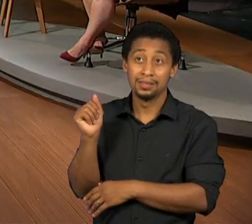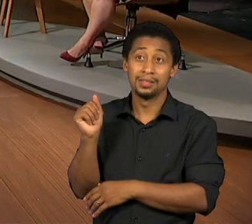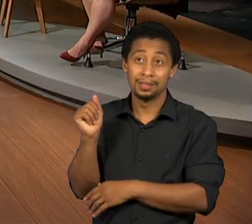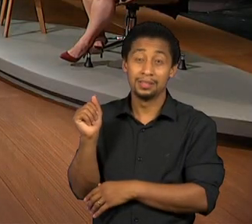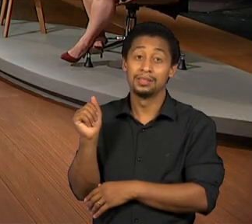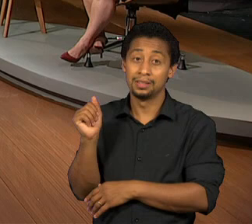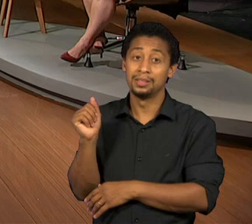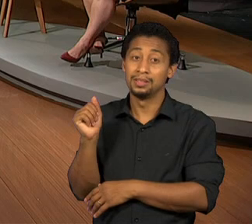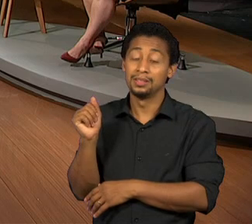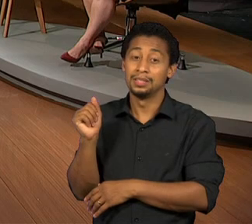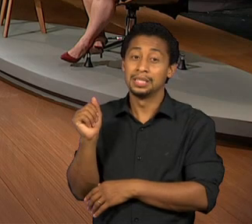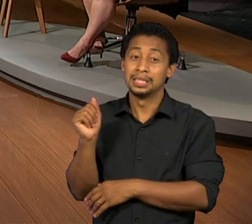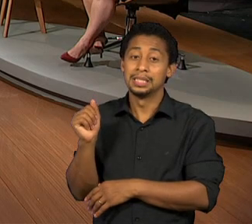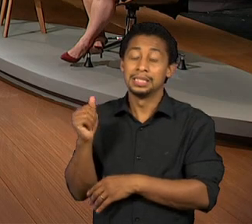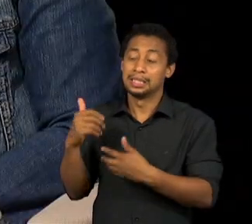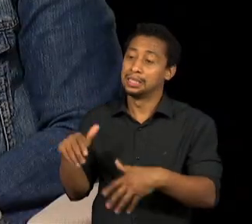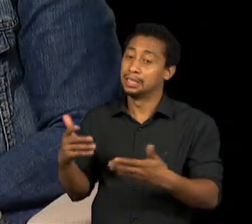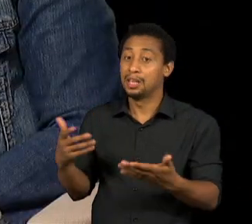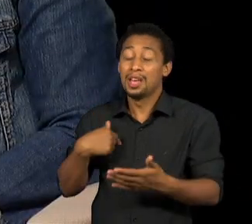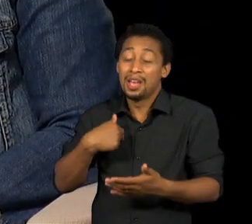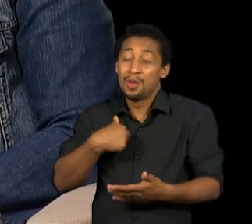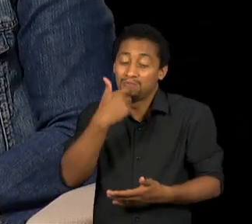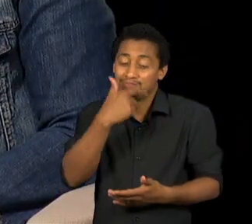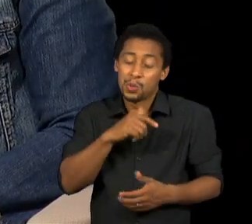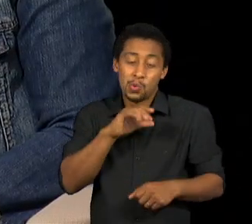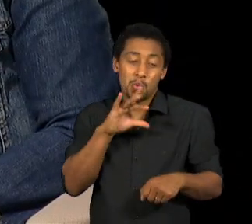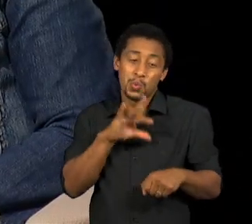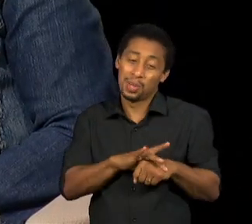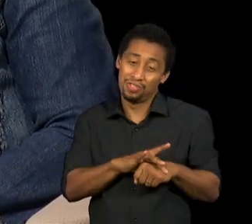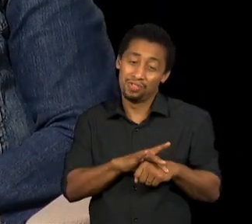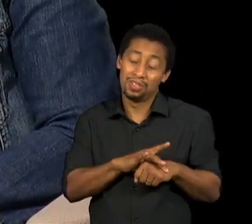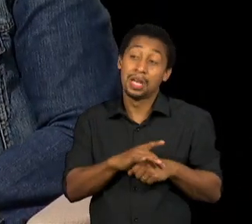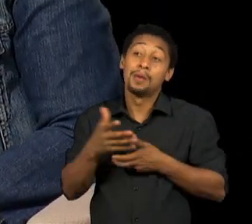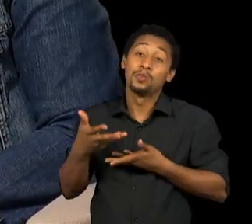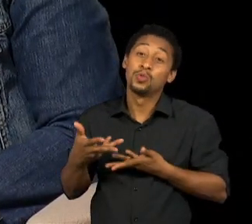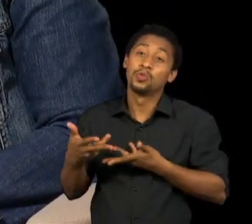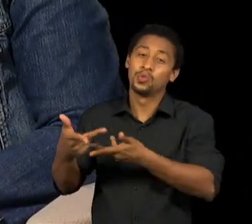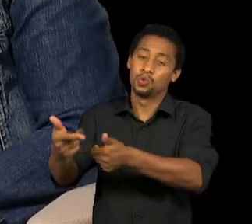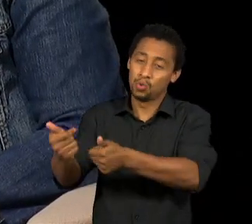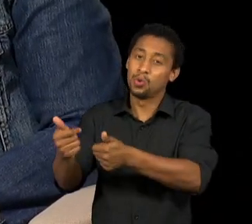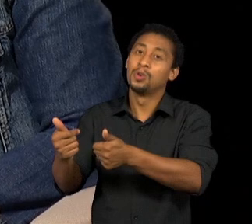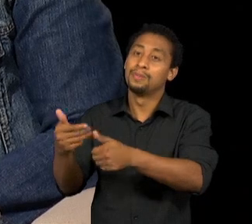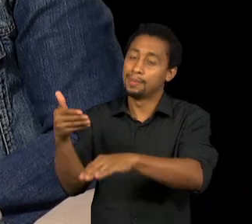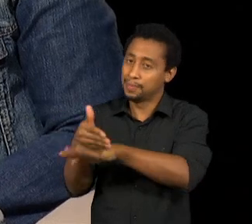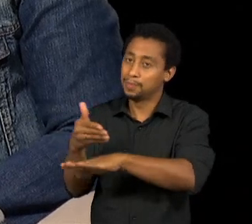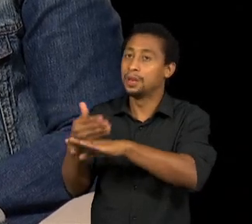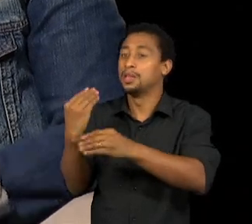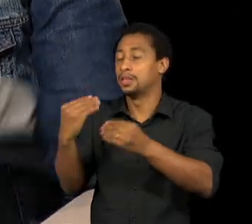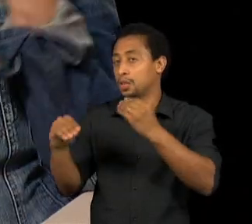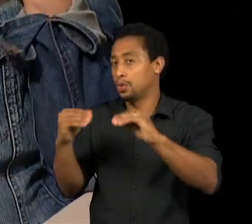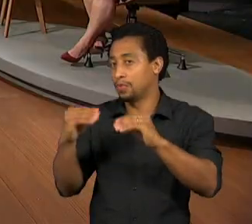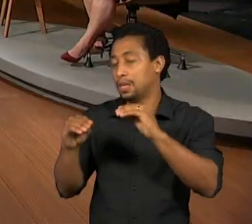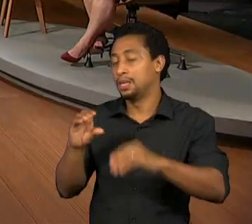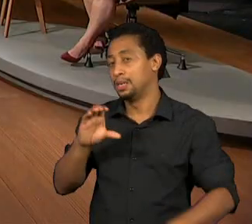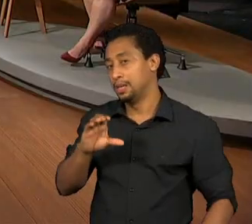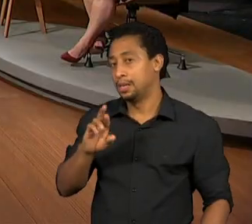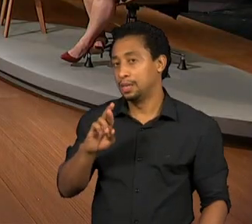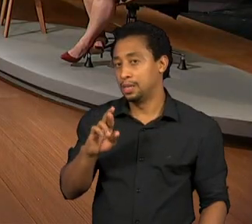novela Cristal. Já tinha, acho que uns 3 capítulos prontos, mas com